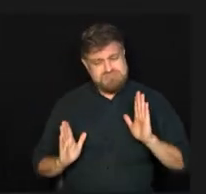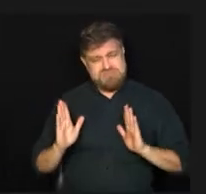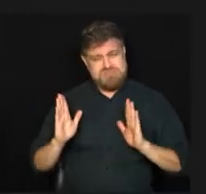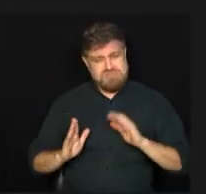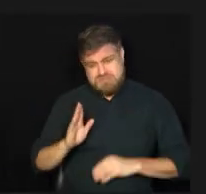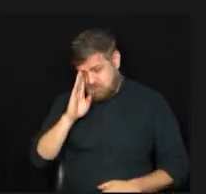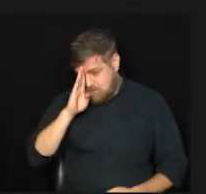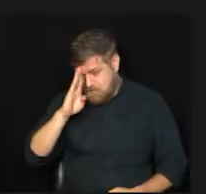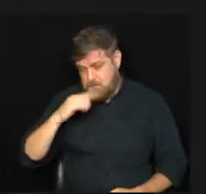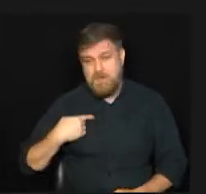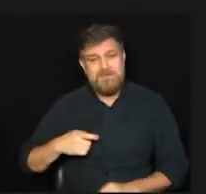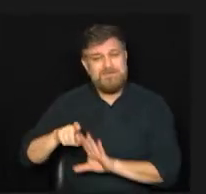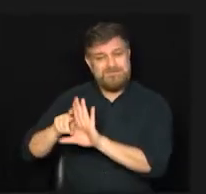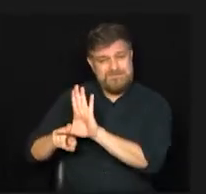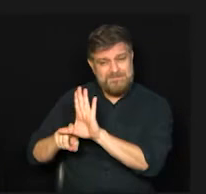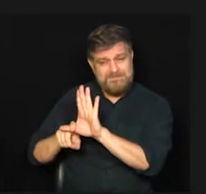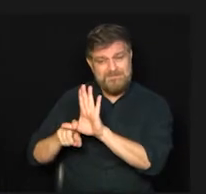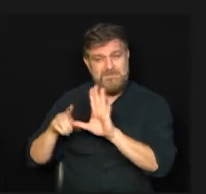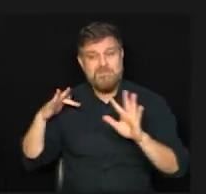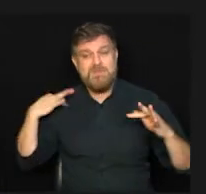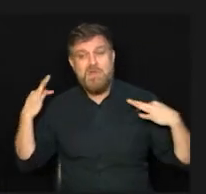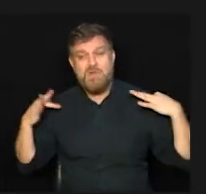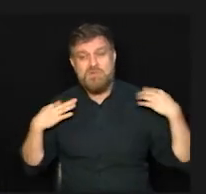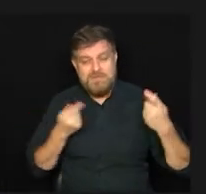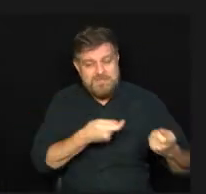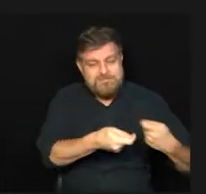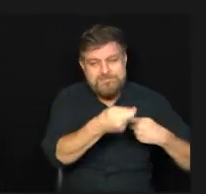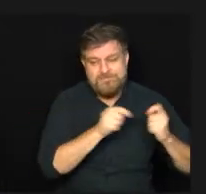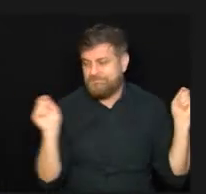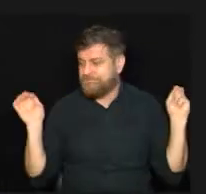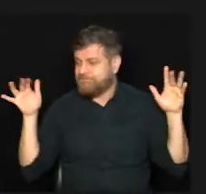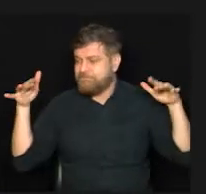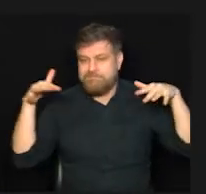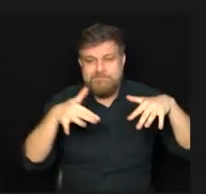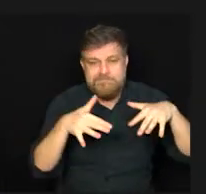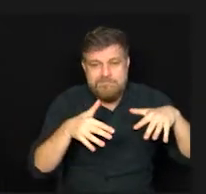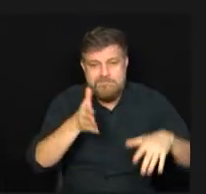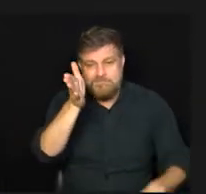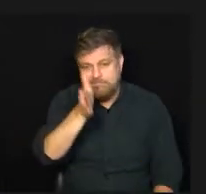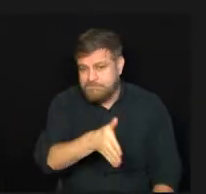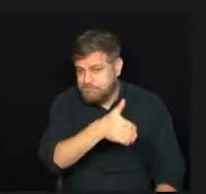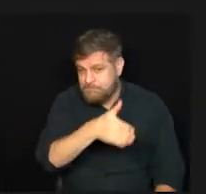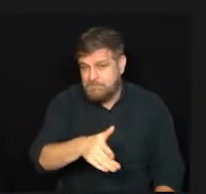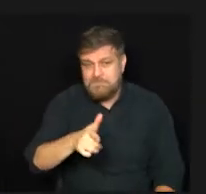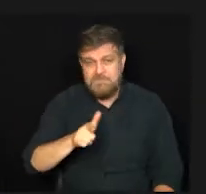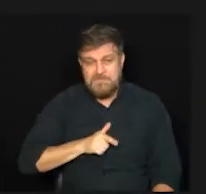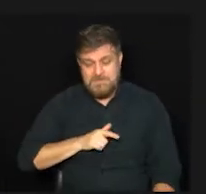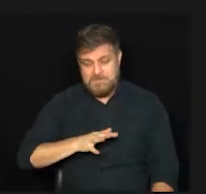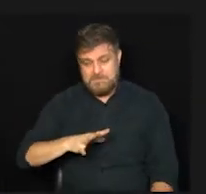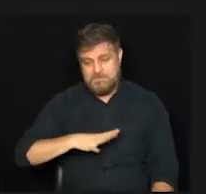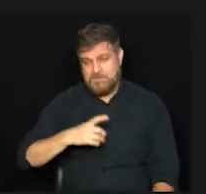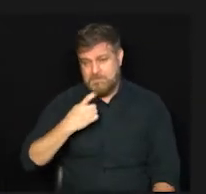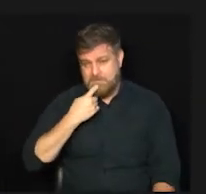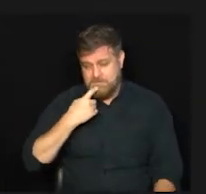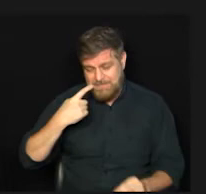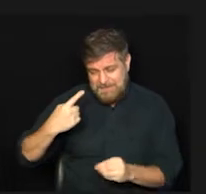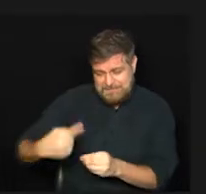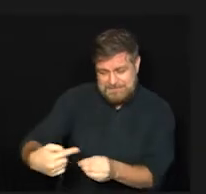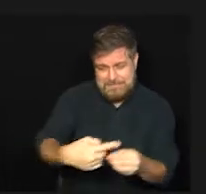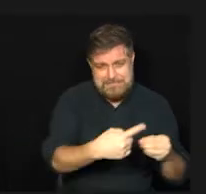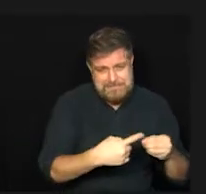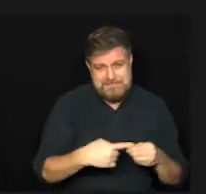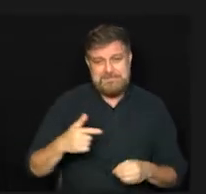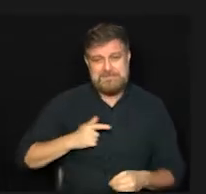gente depende muito desse turismo de negócio, que eventos puxa aí na região e